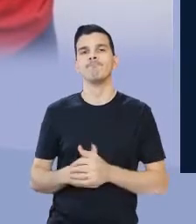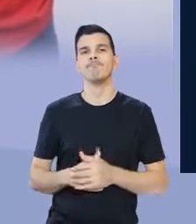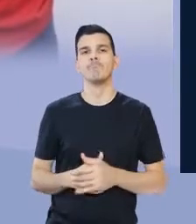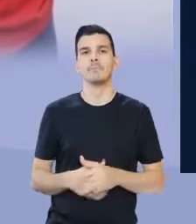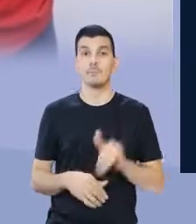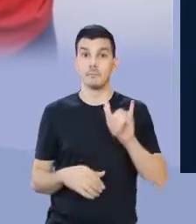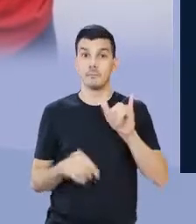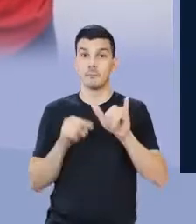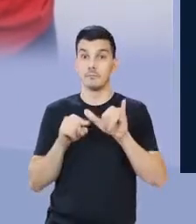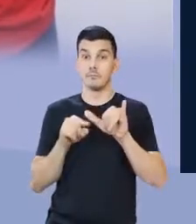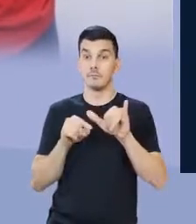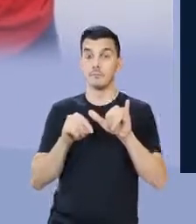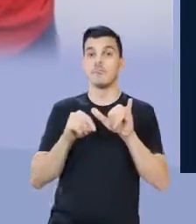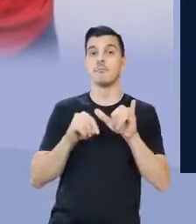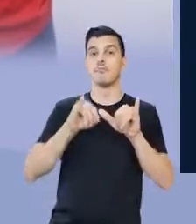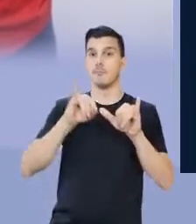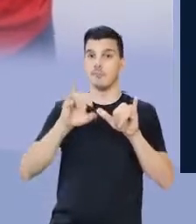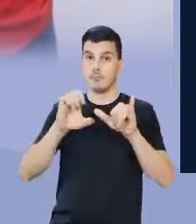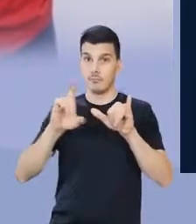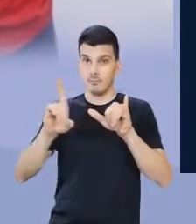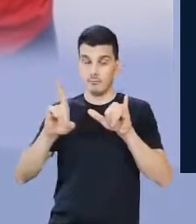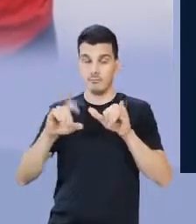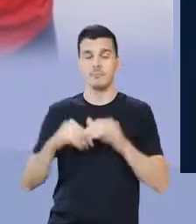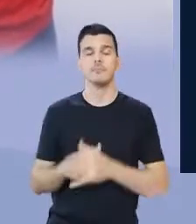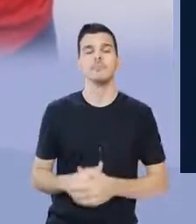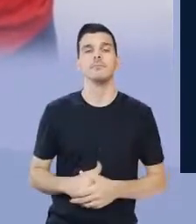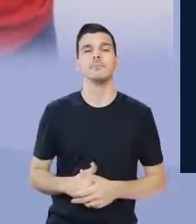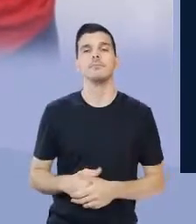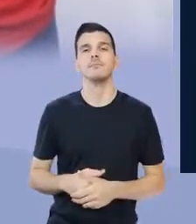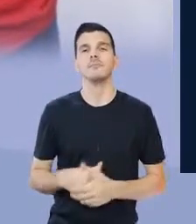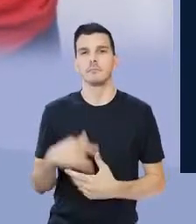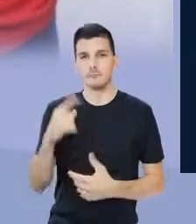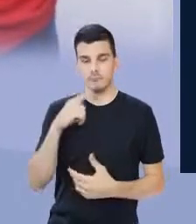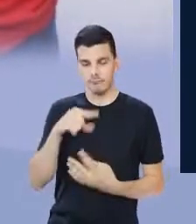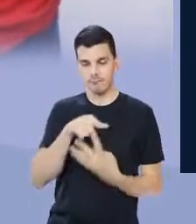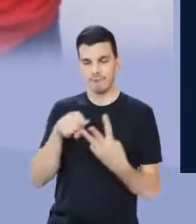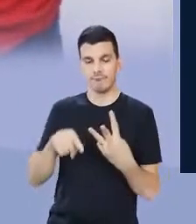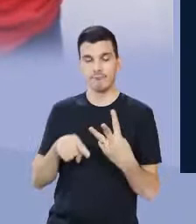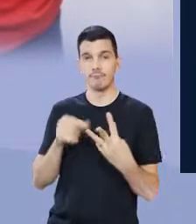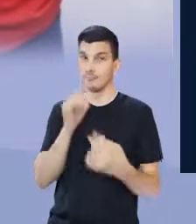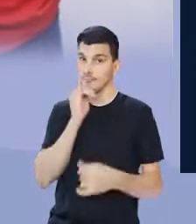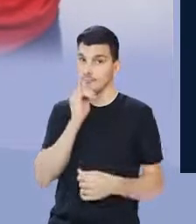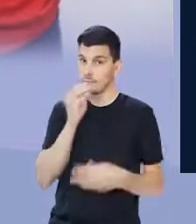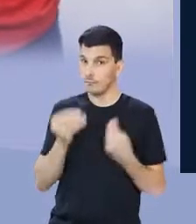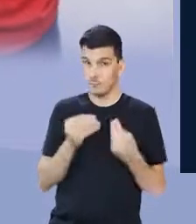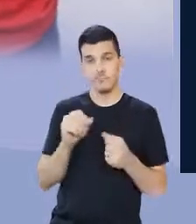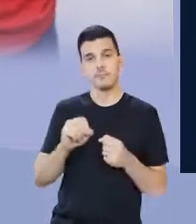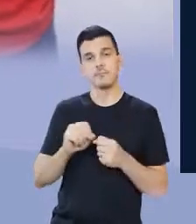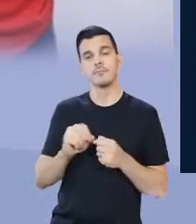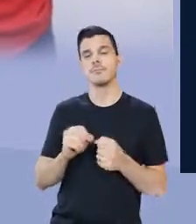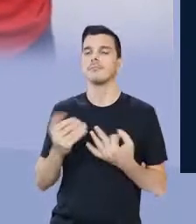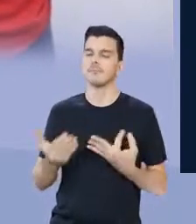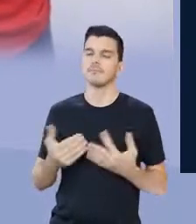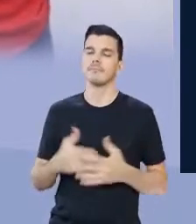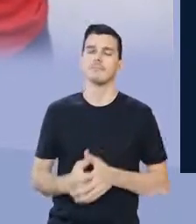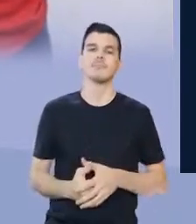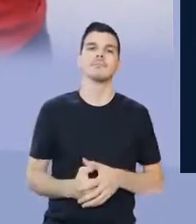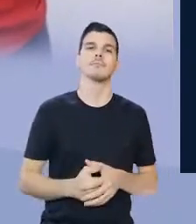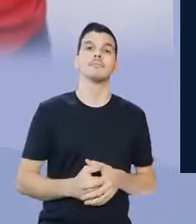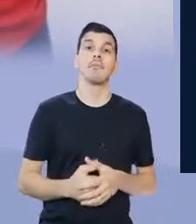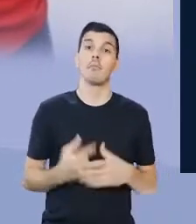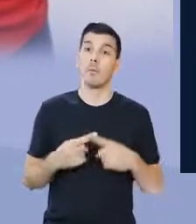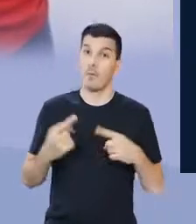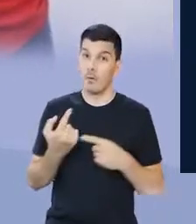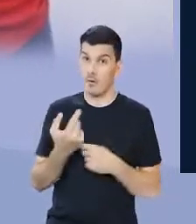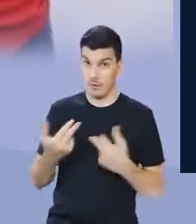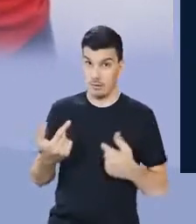consoante. Então, o que a gente faz? Corta o Y fora, coloca IED. Então, nós temos aí os 3 exemplos de como nós vamos fazer com os verbos regulares.